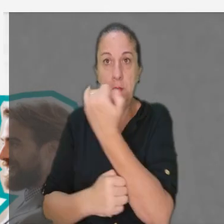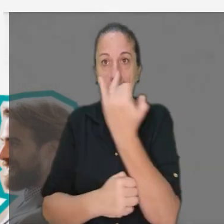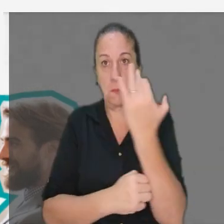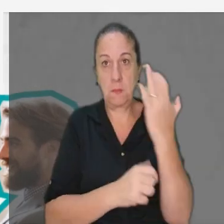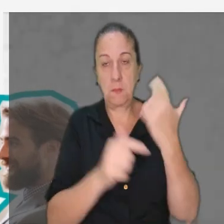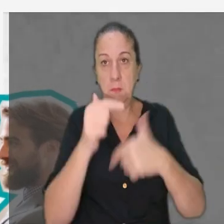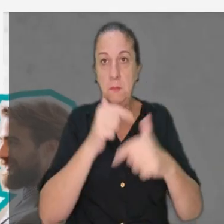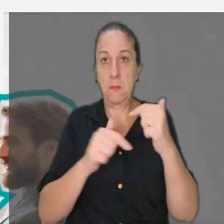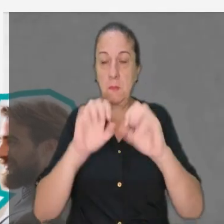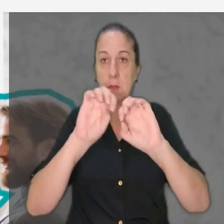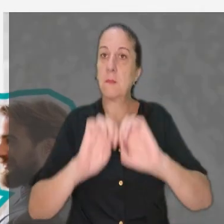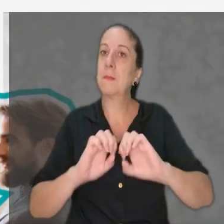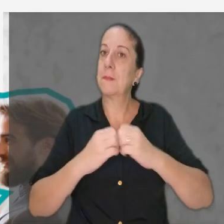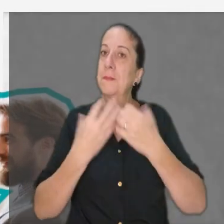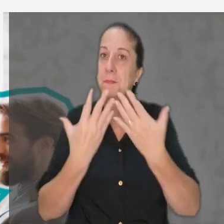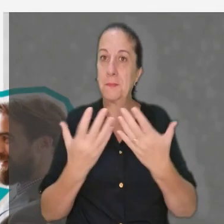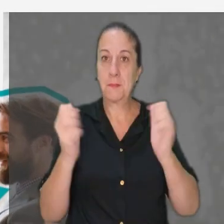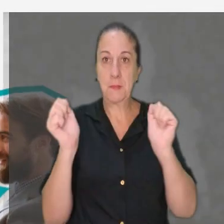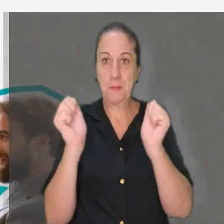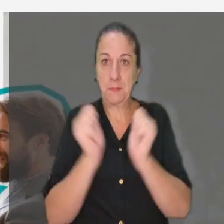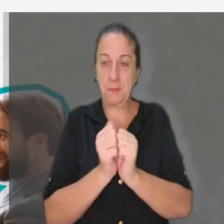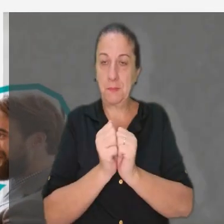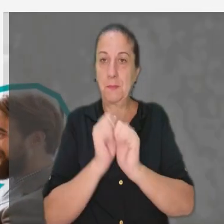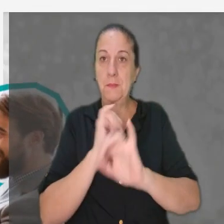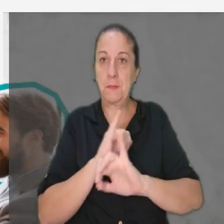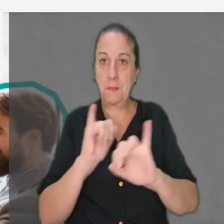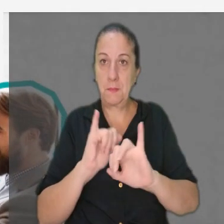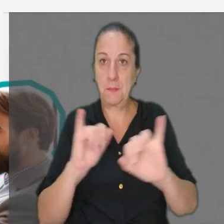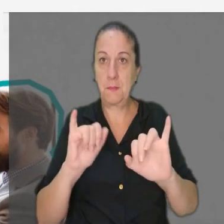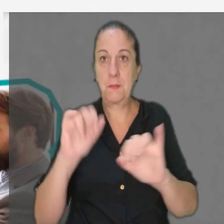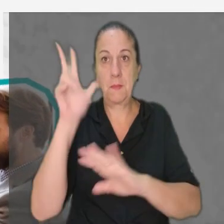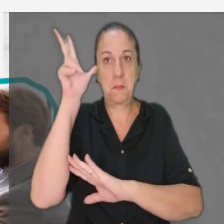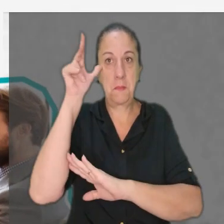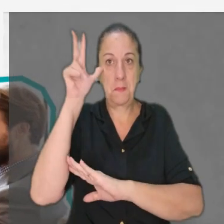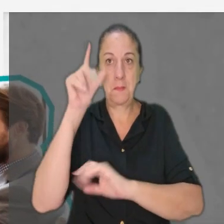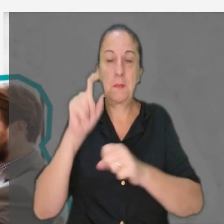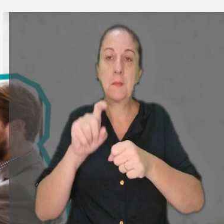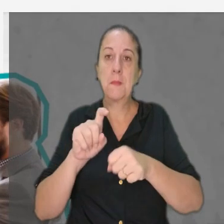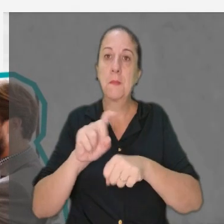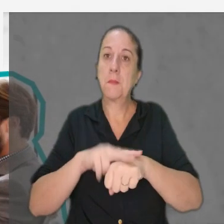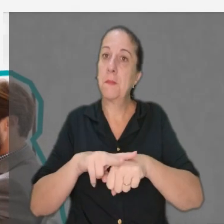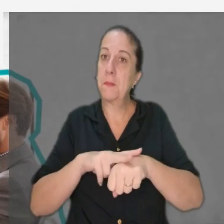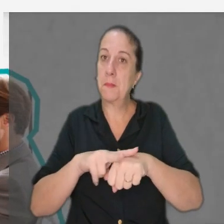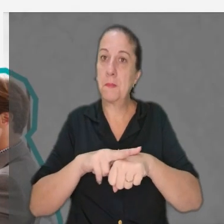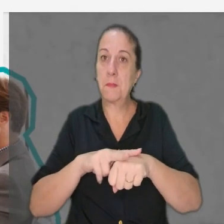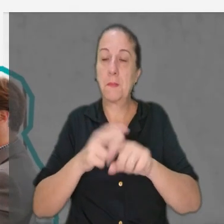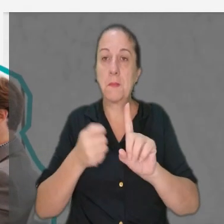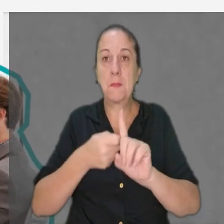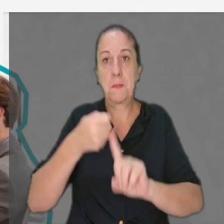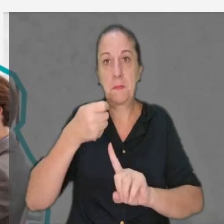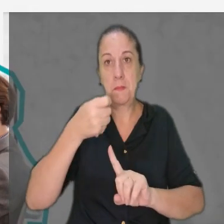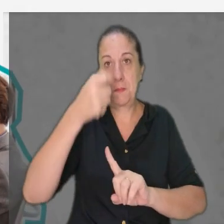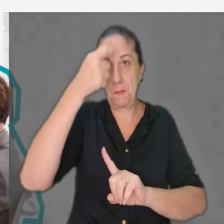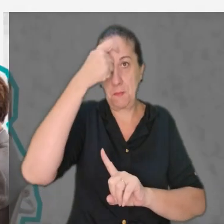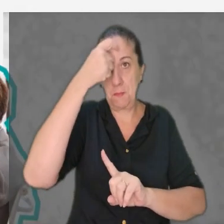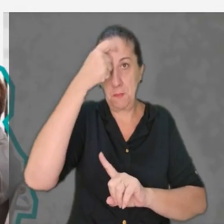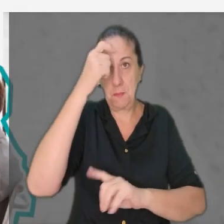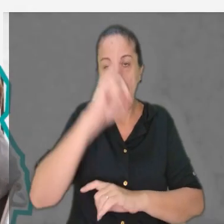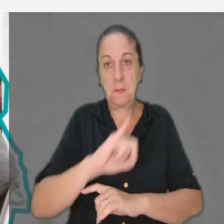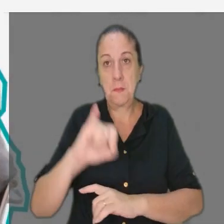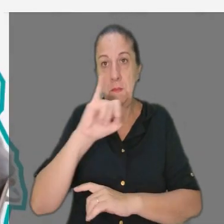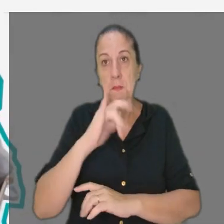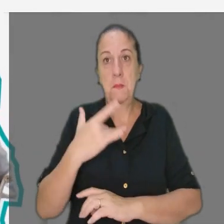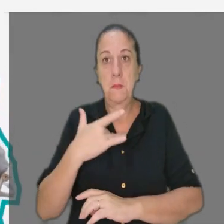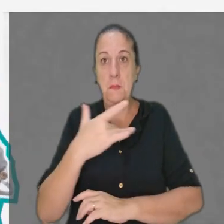Ambiente do Trabalho. O evento faz parte das ações promovidas para o Abril Verde, mês de conscientização para a importância